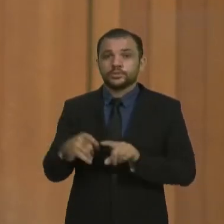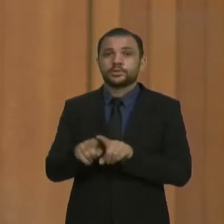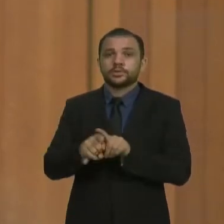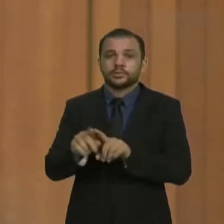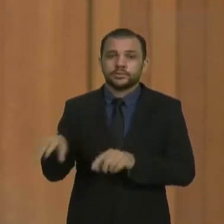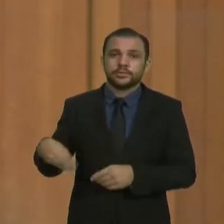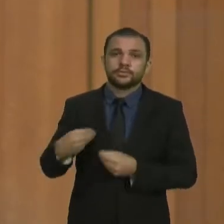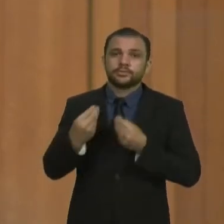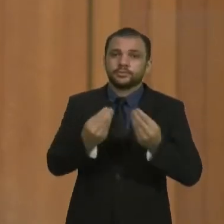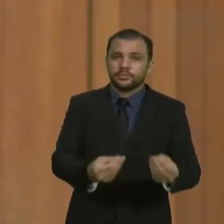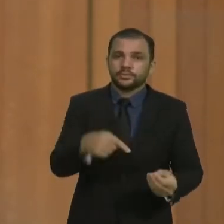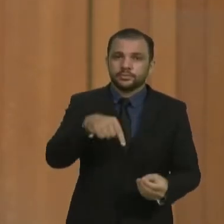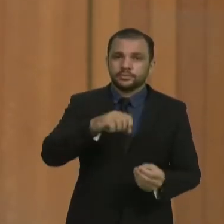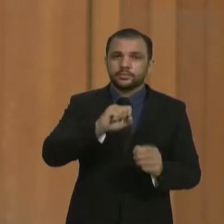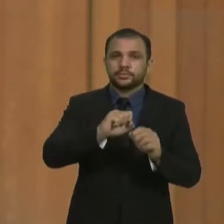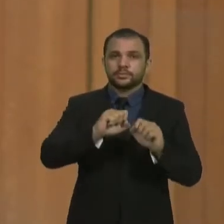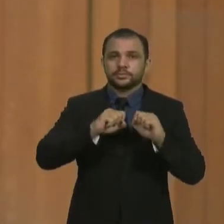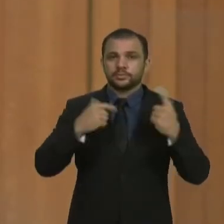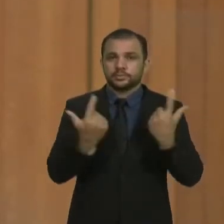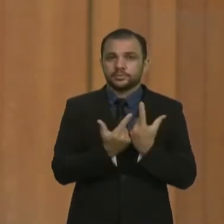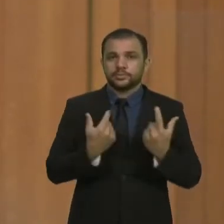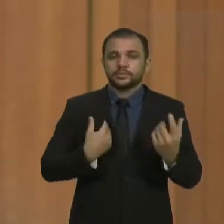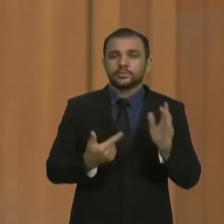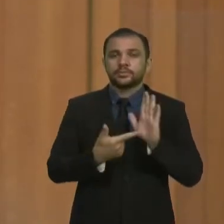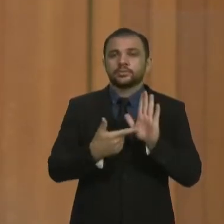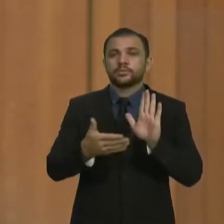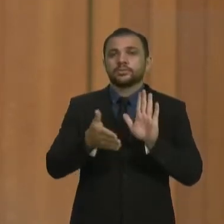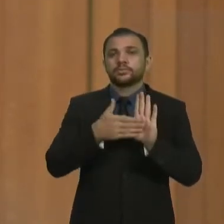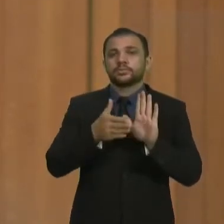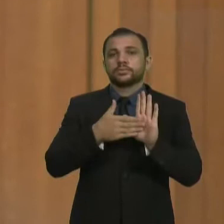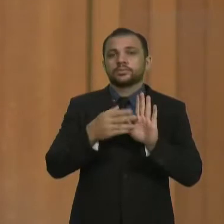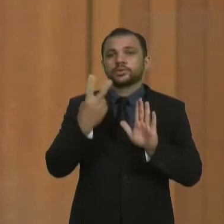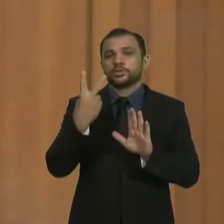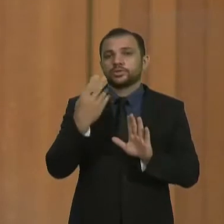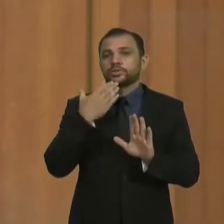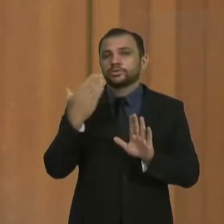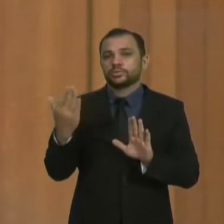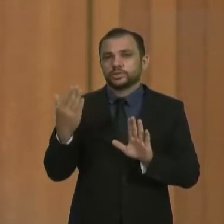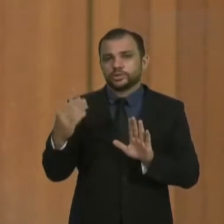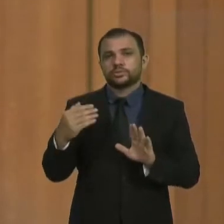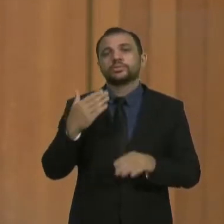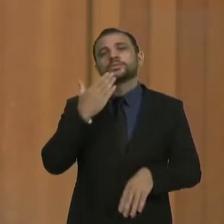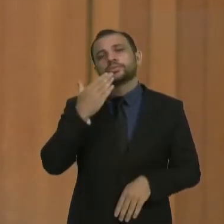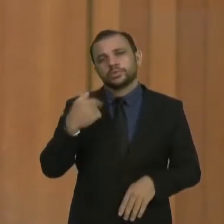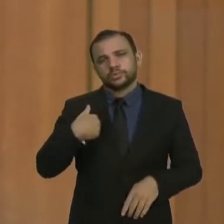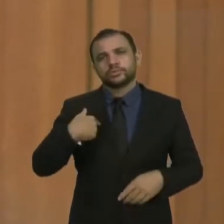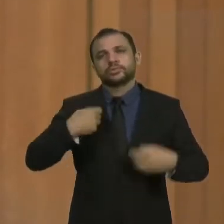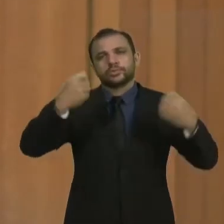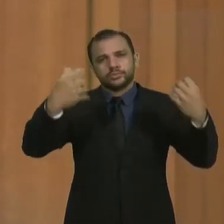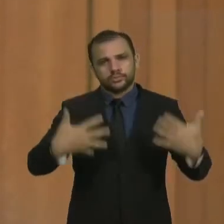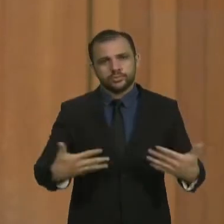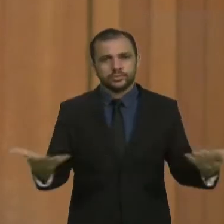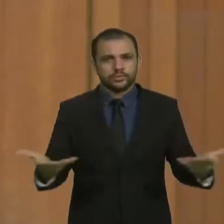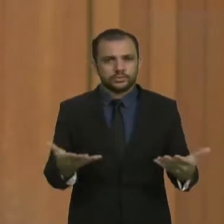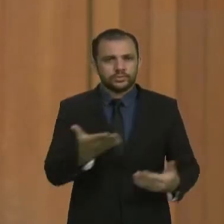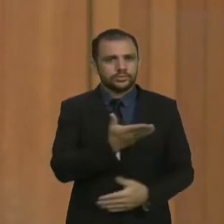dois requerimentos, que é o requerimento que estou discutindo no momento, que trago ao conhecimento de todos